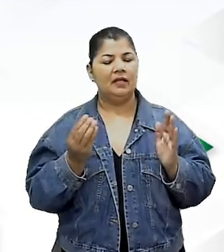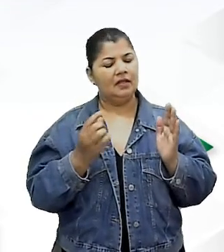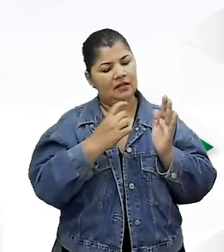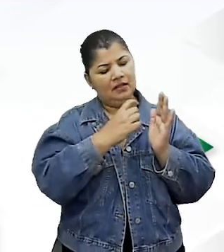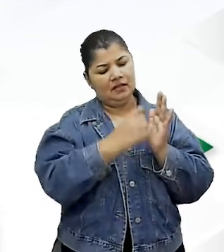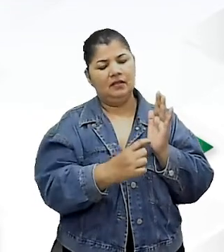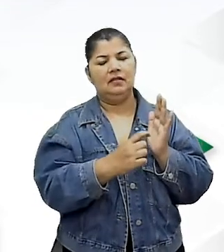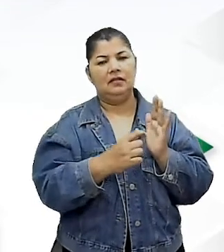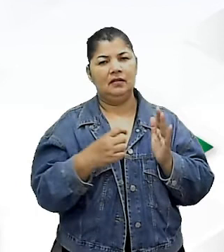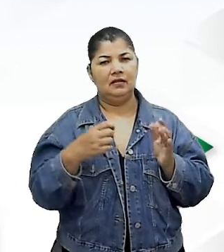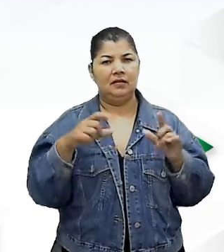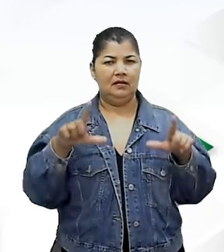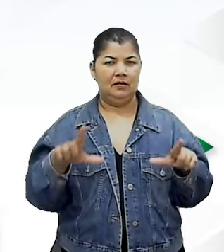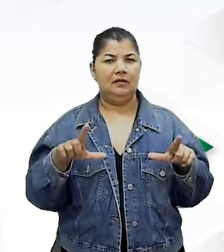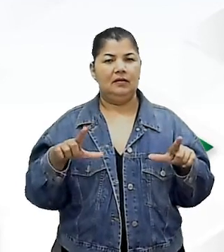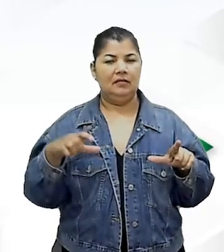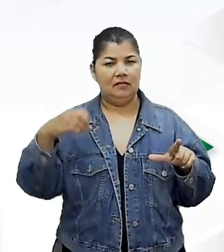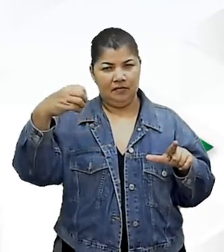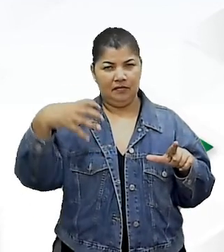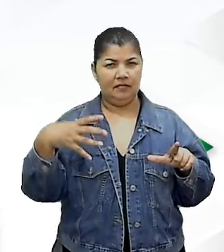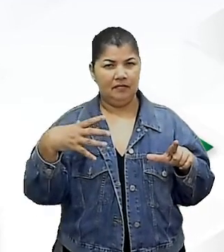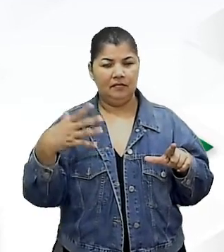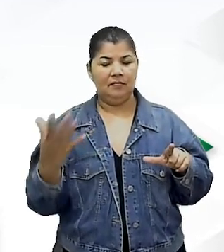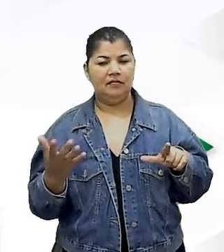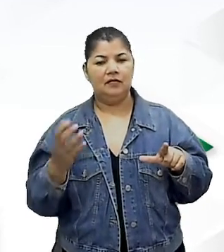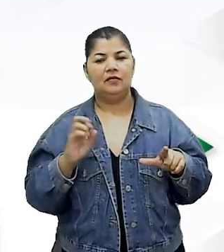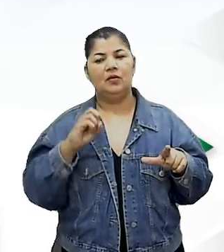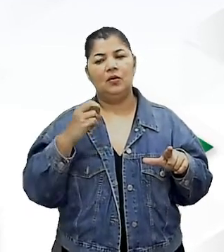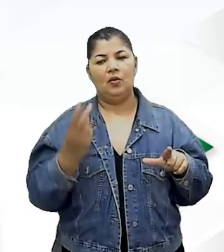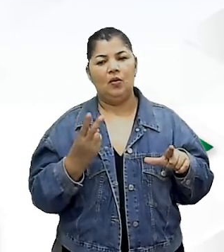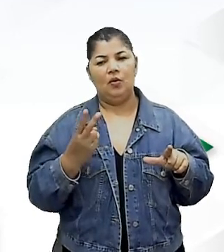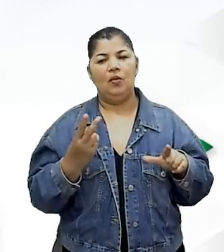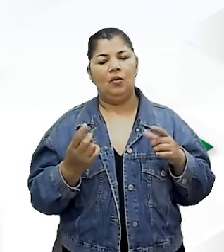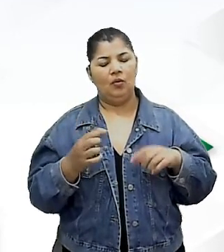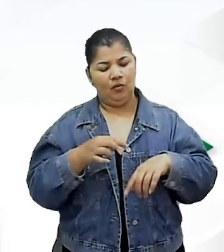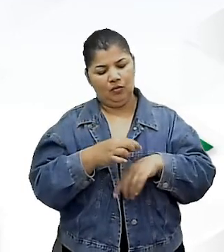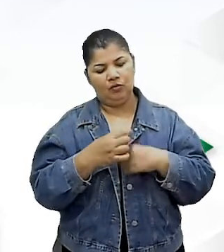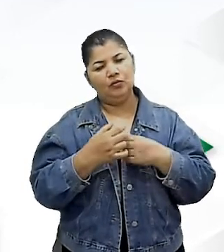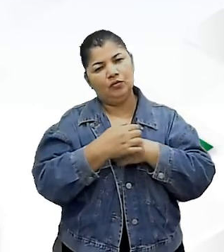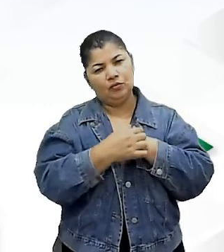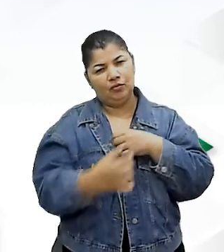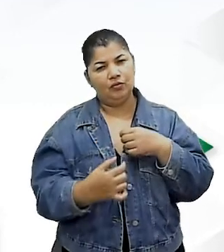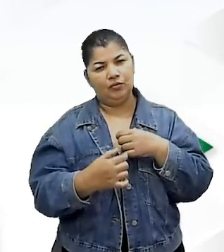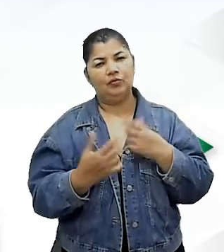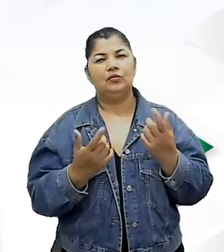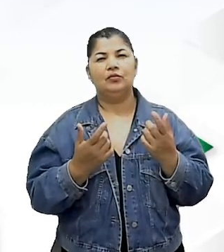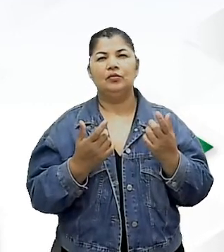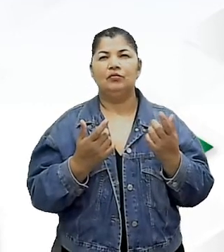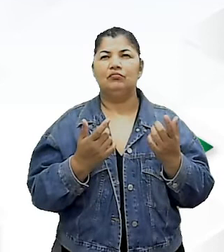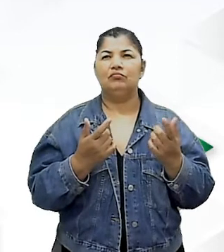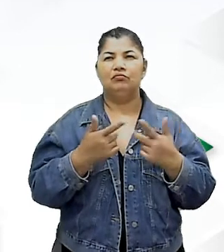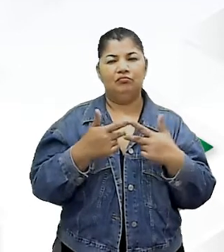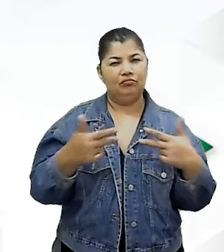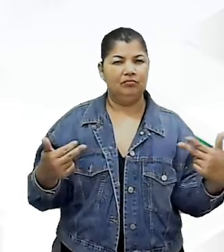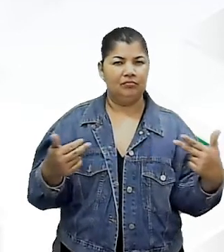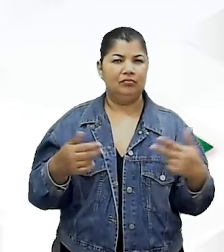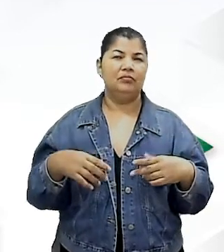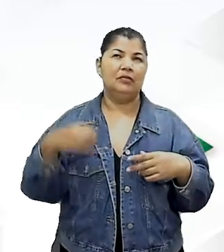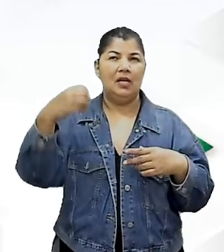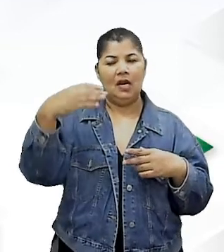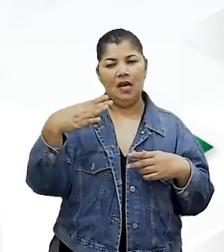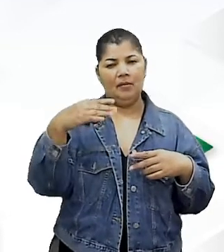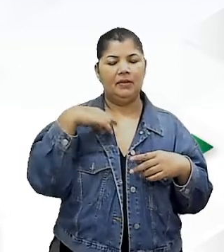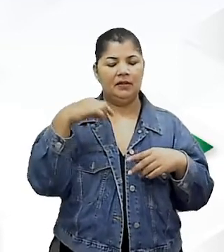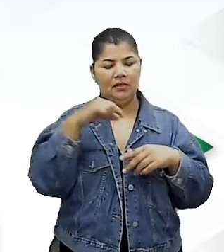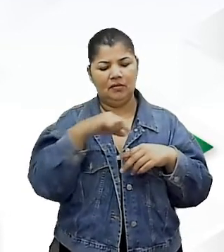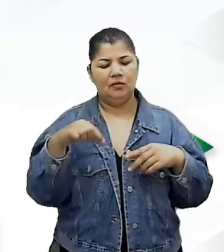conta de energia ou na etiqueta do aparelho. As lâmpadas, por exemplo, são classificadas com